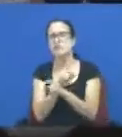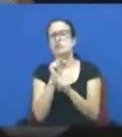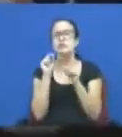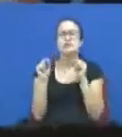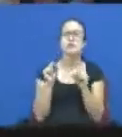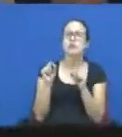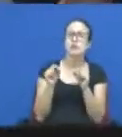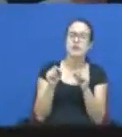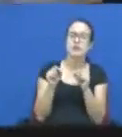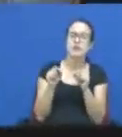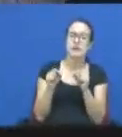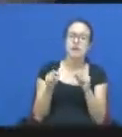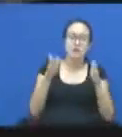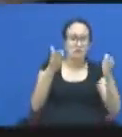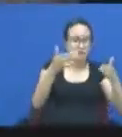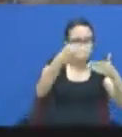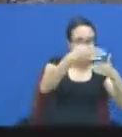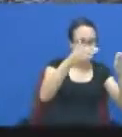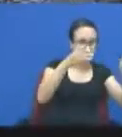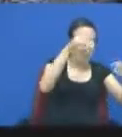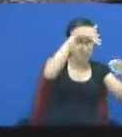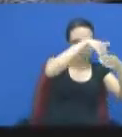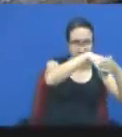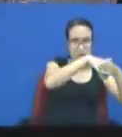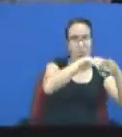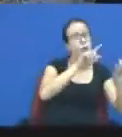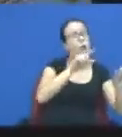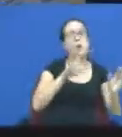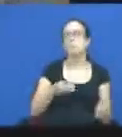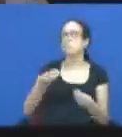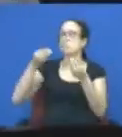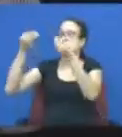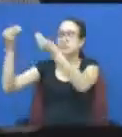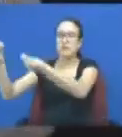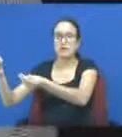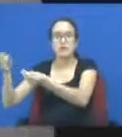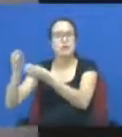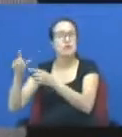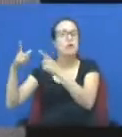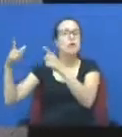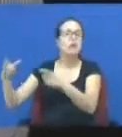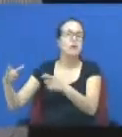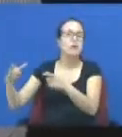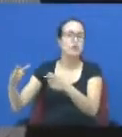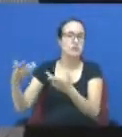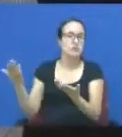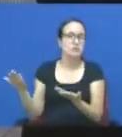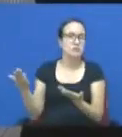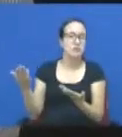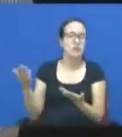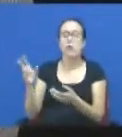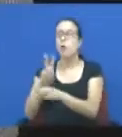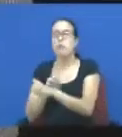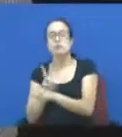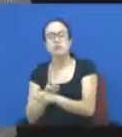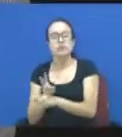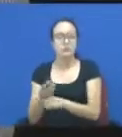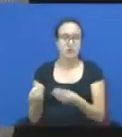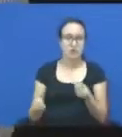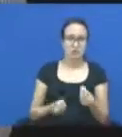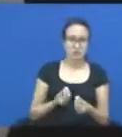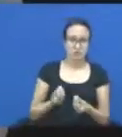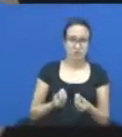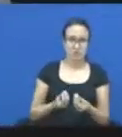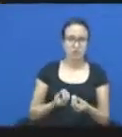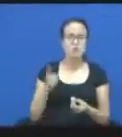uma caixa, ou se é em entregar no PROCON, ou se é o PROCON fiscalizar e fazer se cumprir a